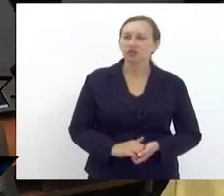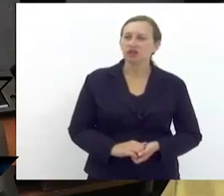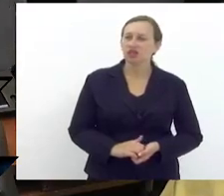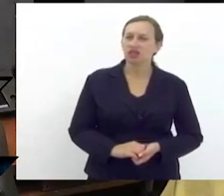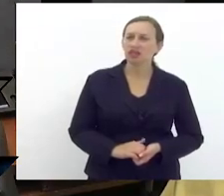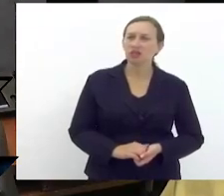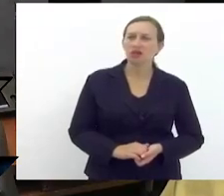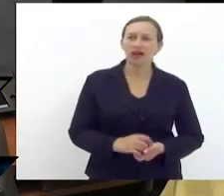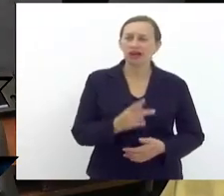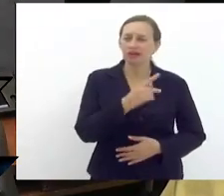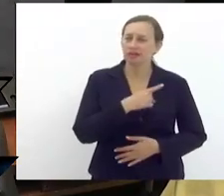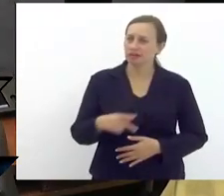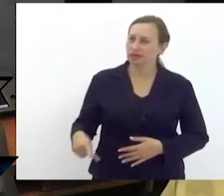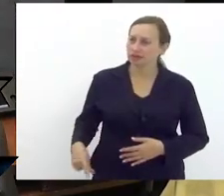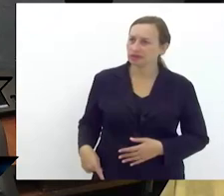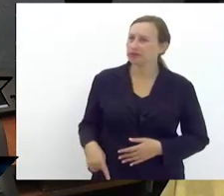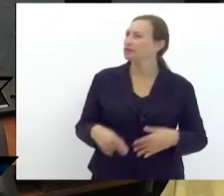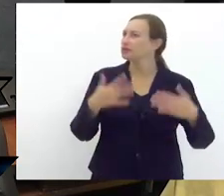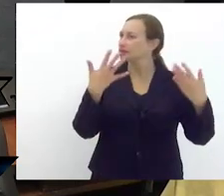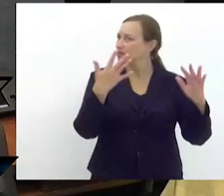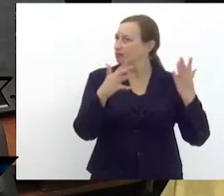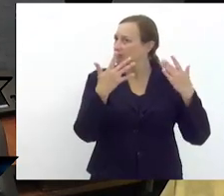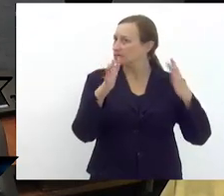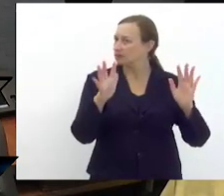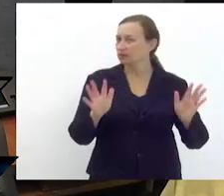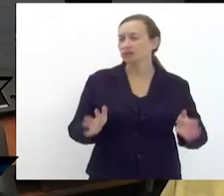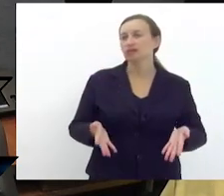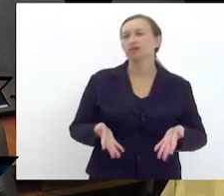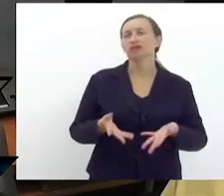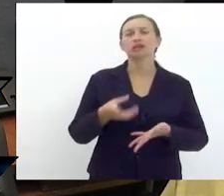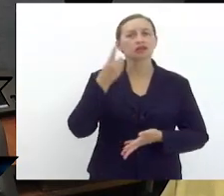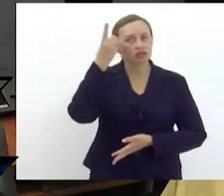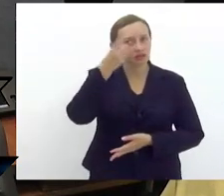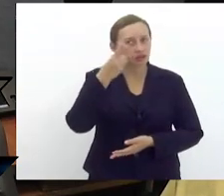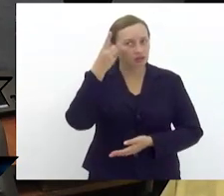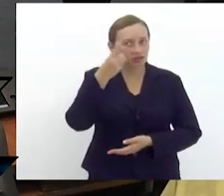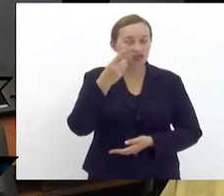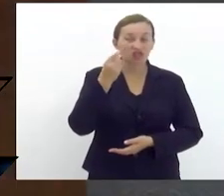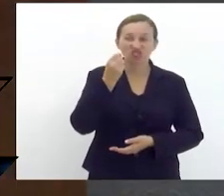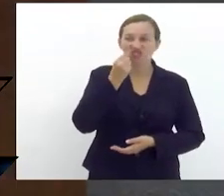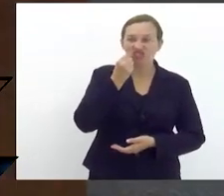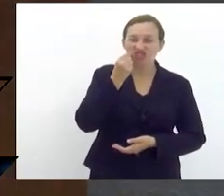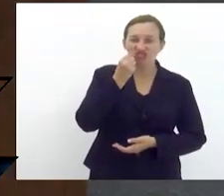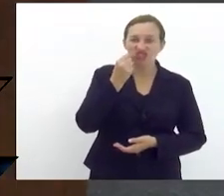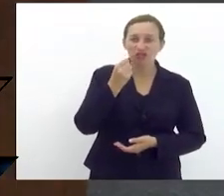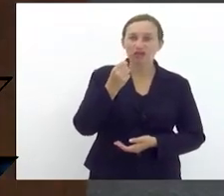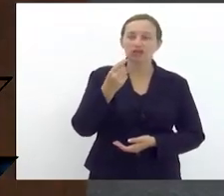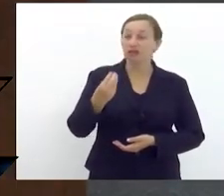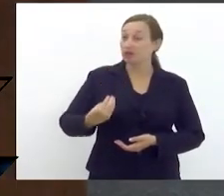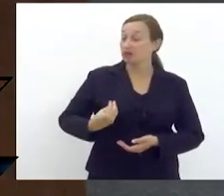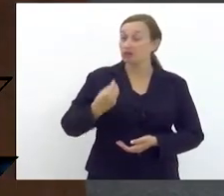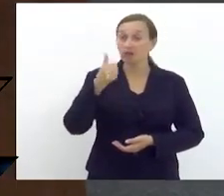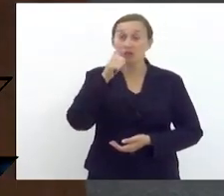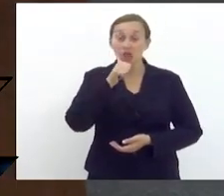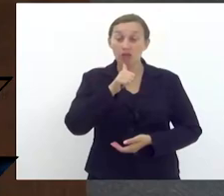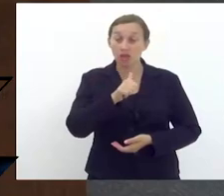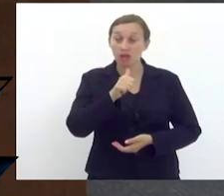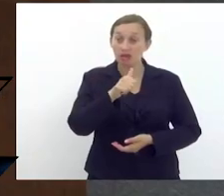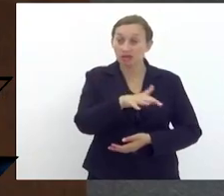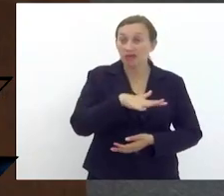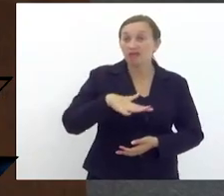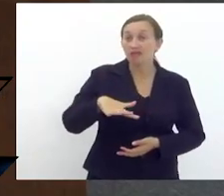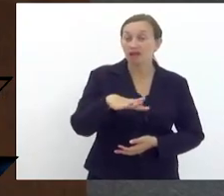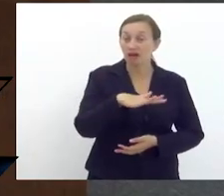Presidente inicialmente elogiar a iniciativa do deputado Giovani Ratinho a presença das mulheres nas